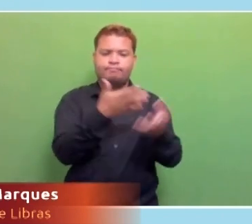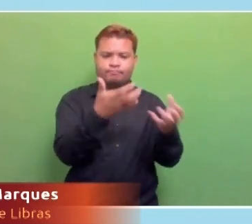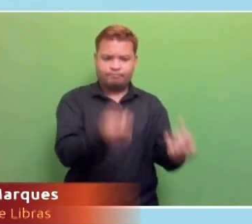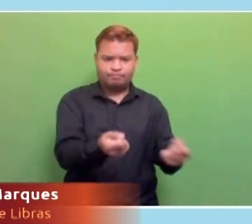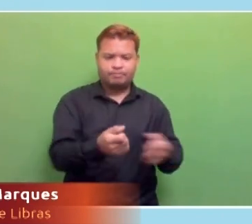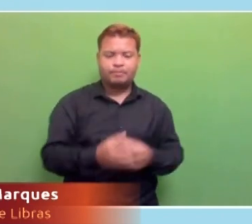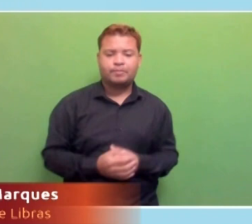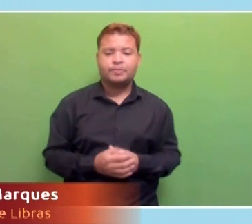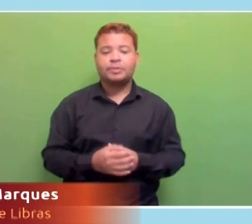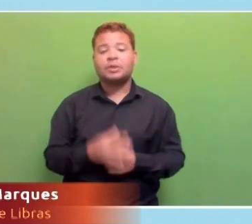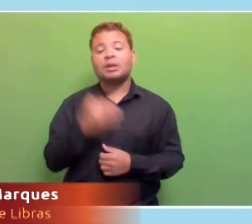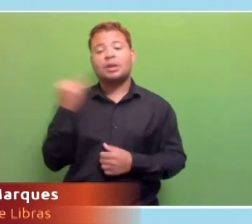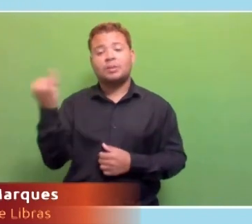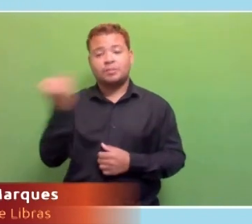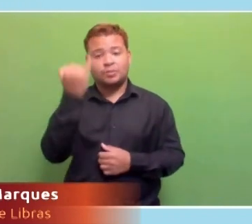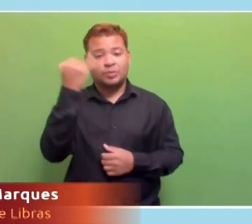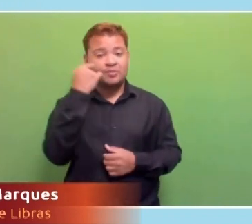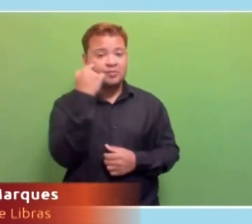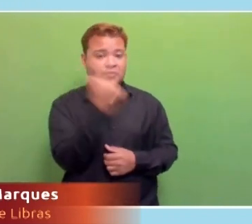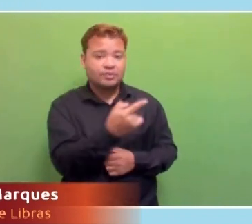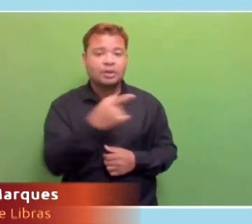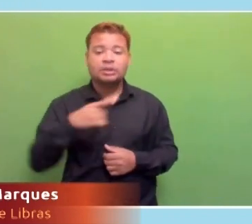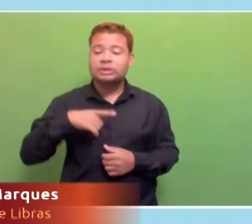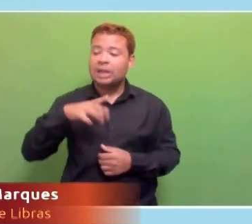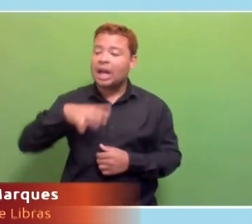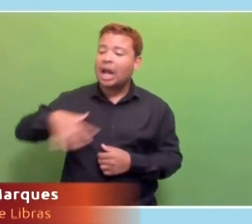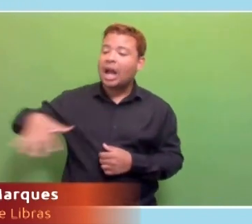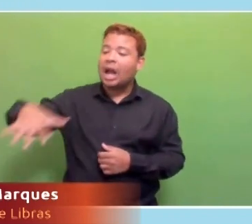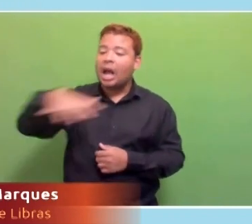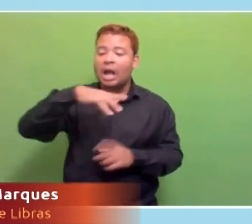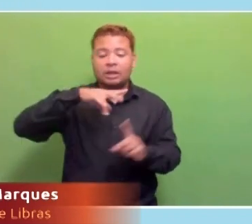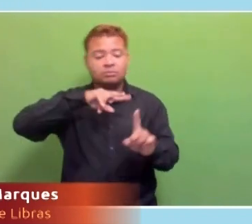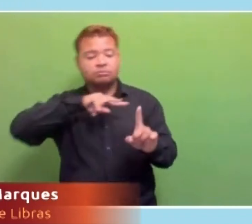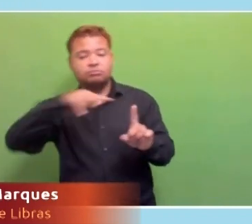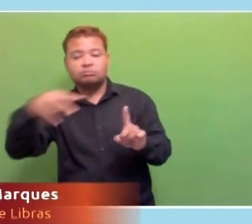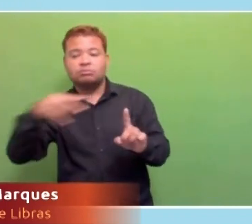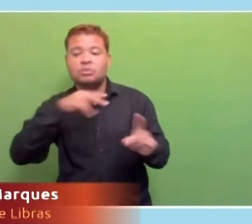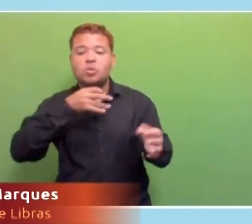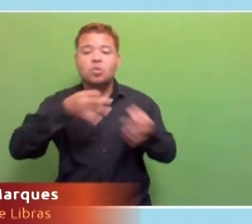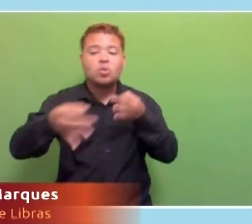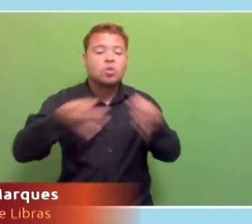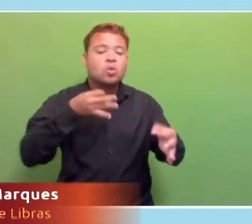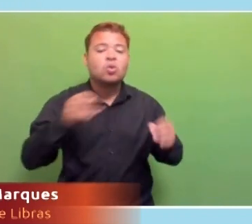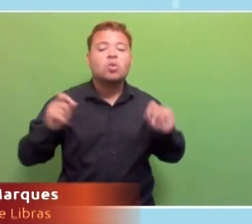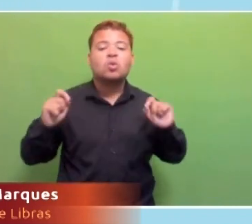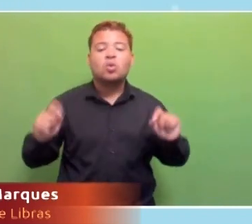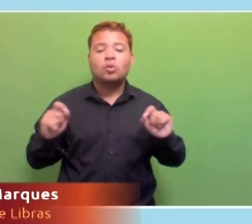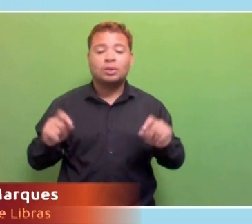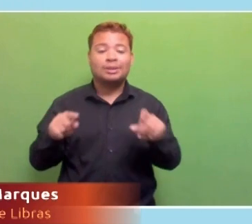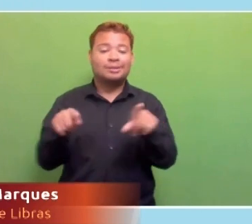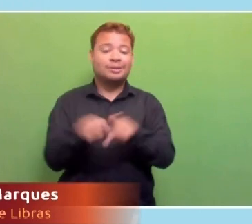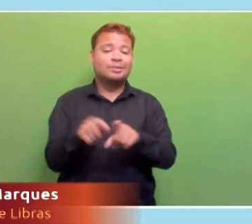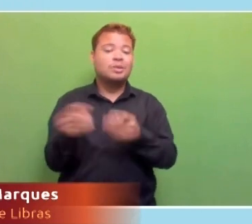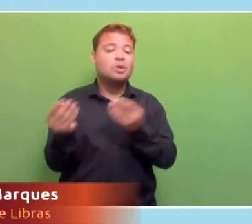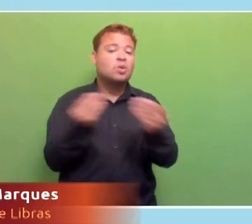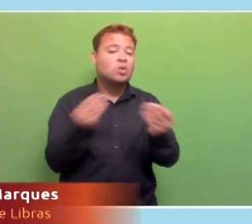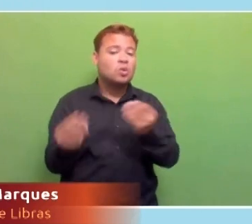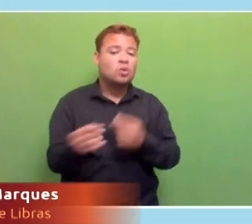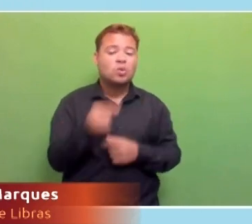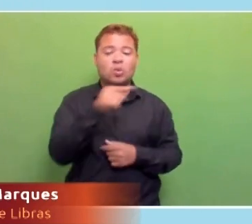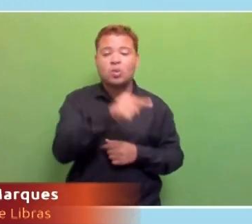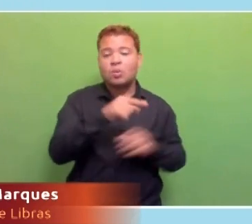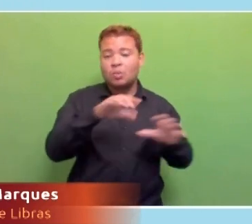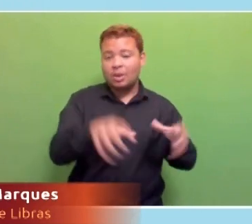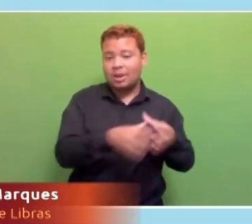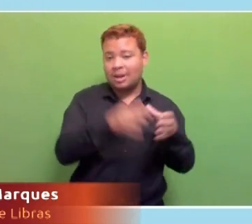importante ver qual é a percepção na região, qual é a percepção no mundo árabe e como o Hamas, que era um